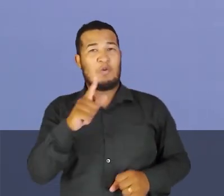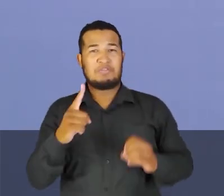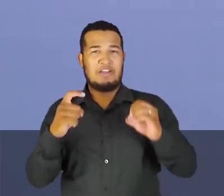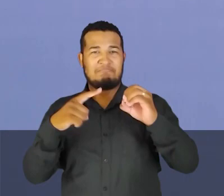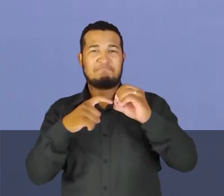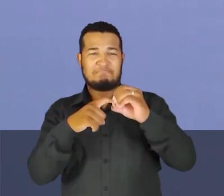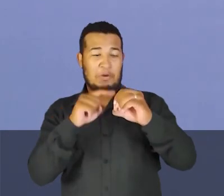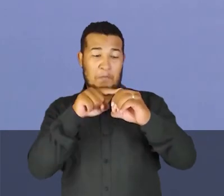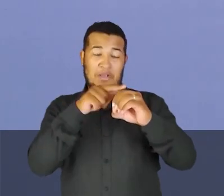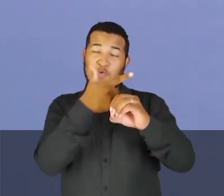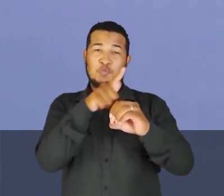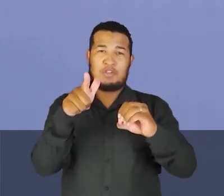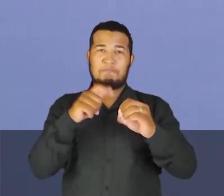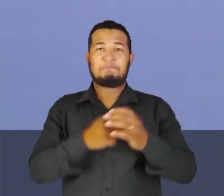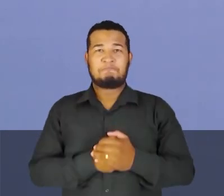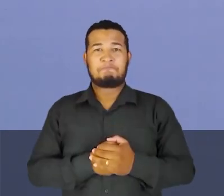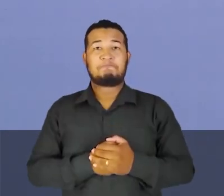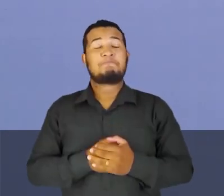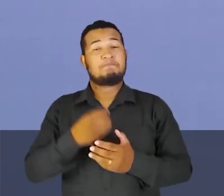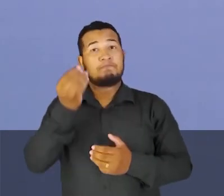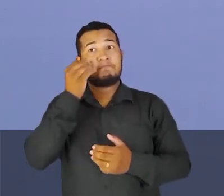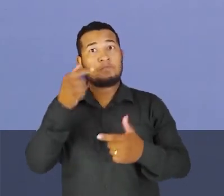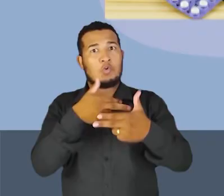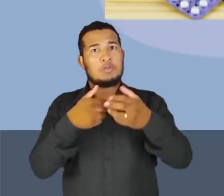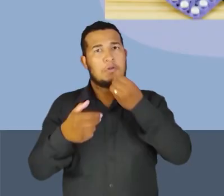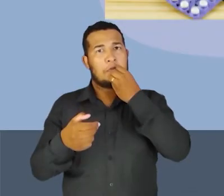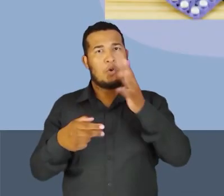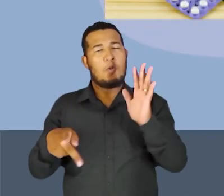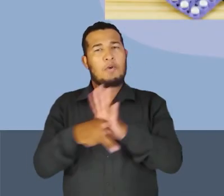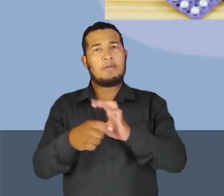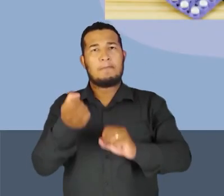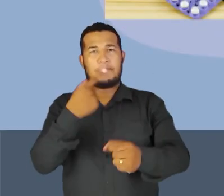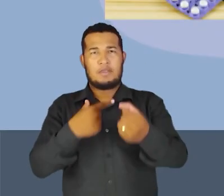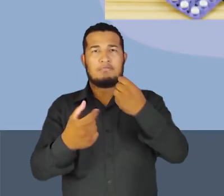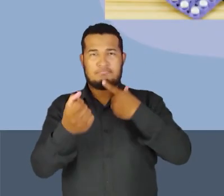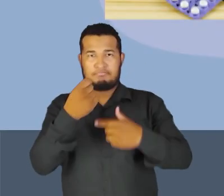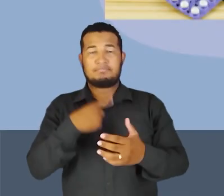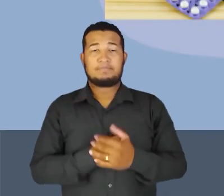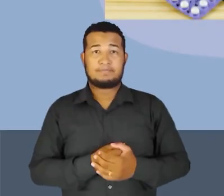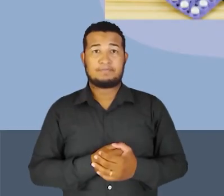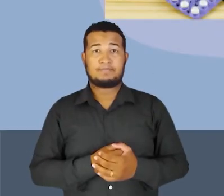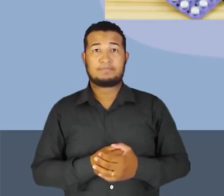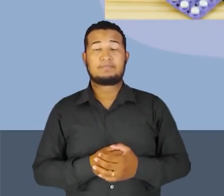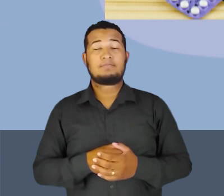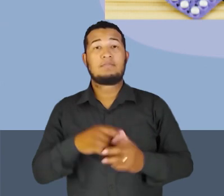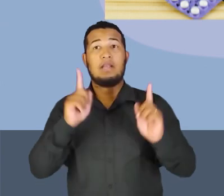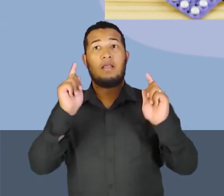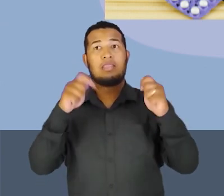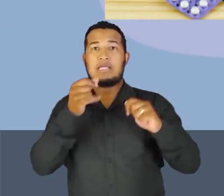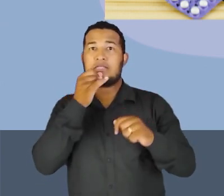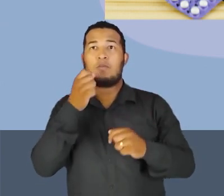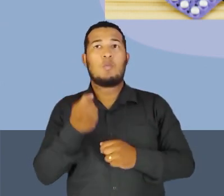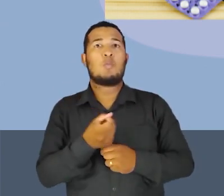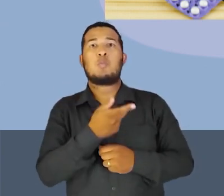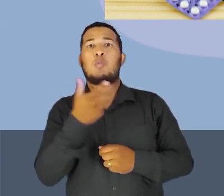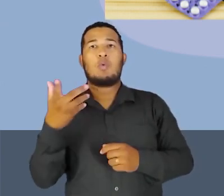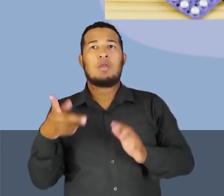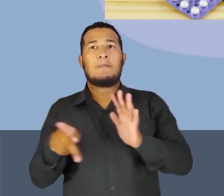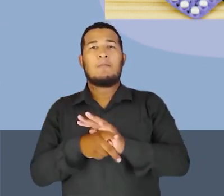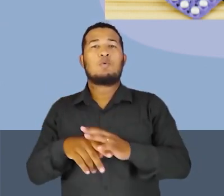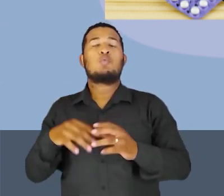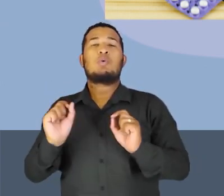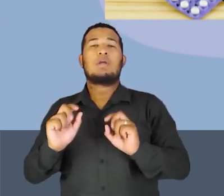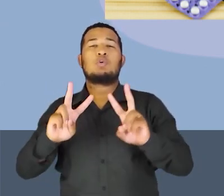fecundação, ok? Vamos analisar algumas vantagens da pílula anticoncepcional. Observe na imagem. Pode reduzir o fluxo e dores relacionadas